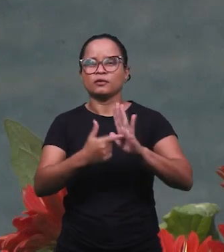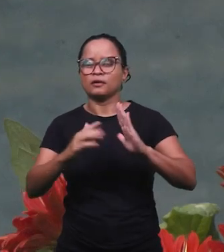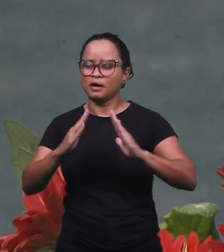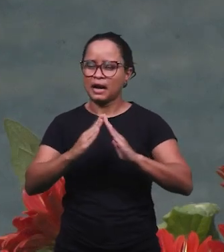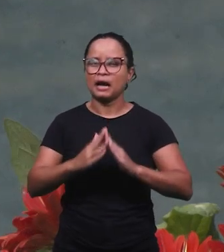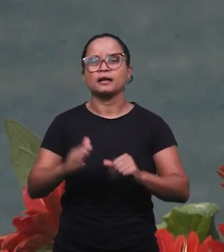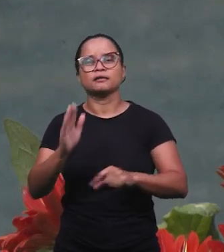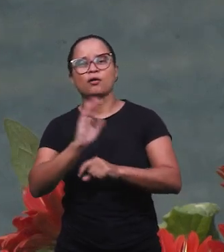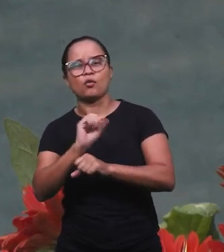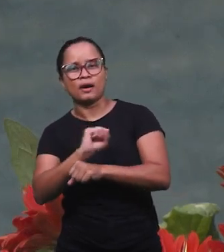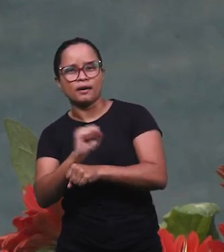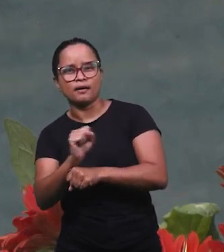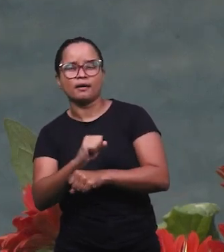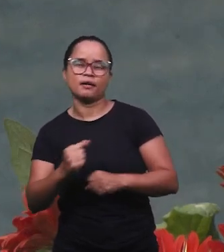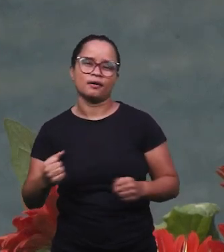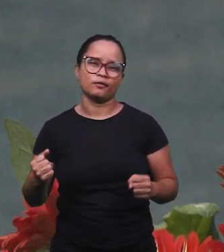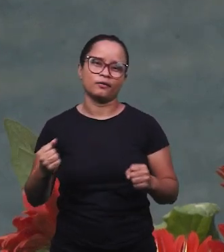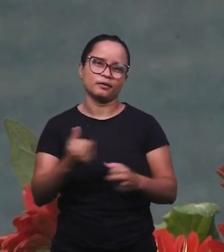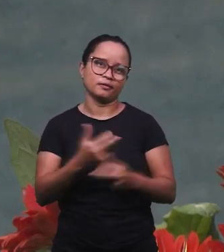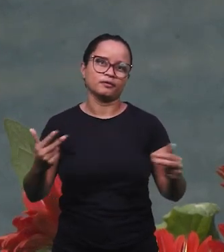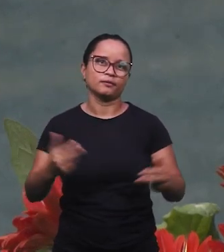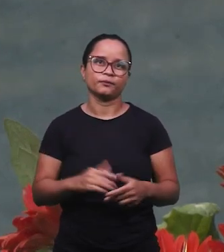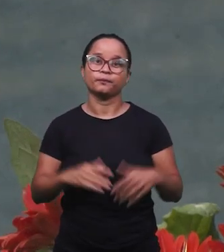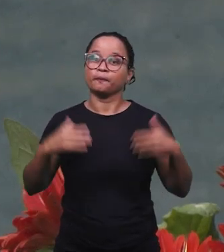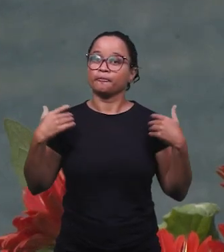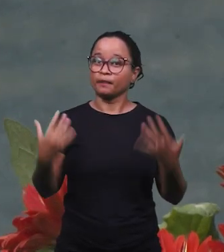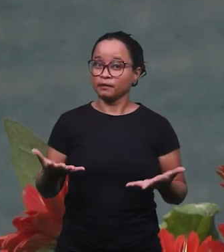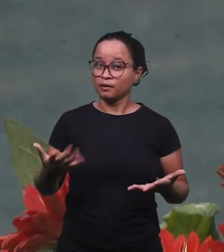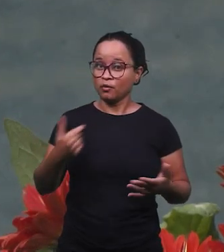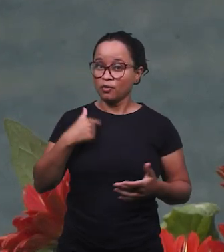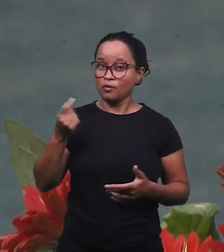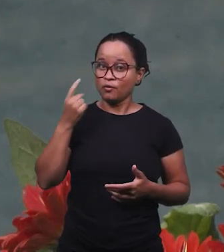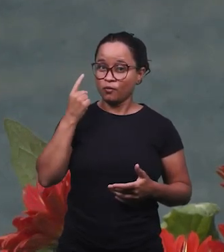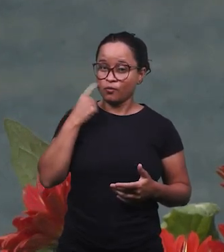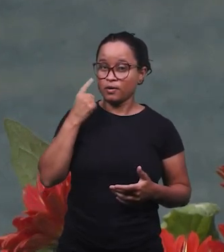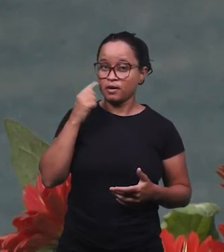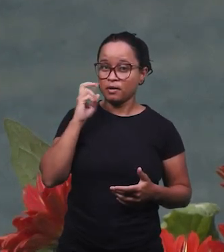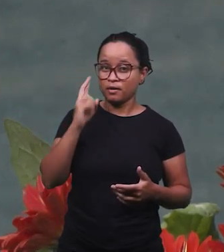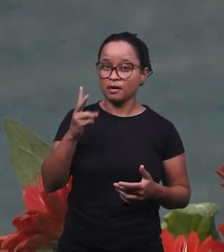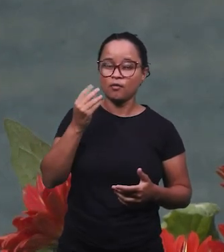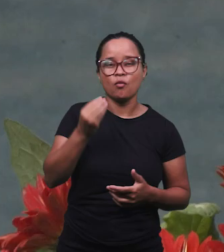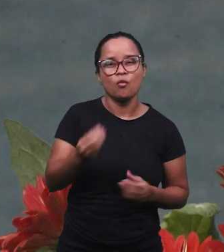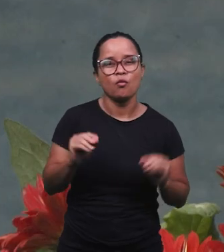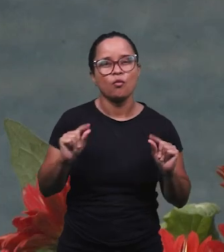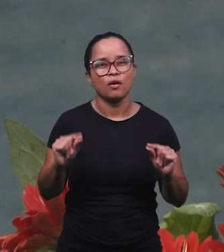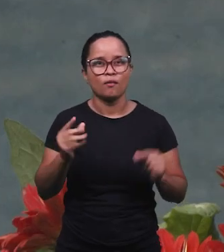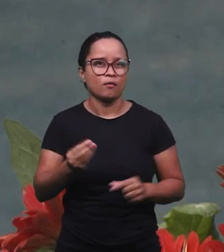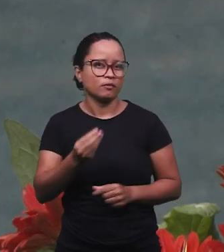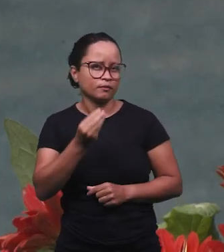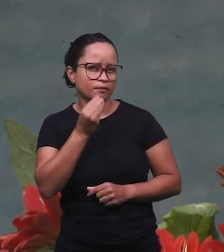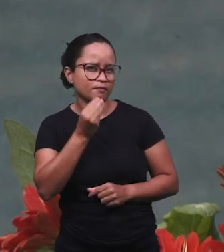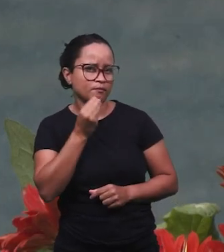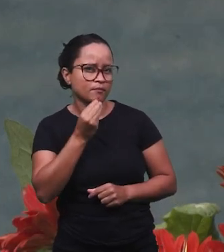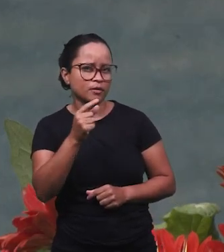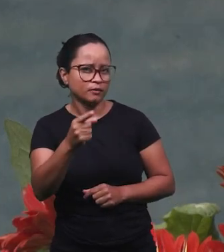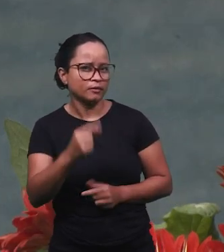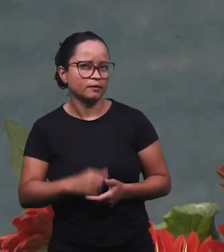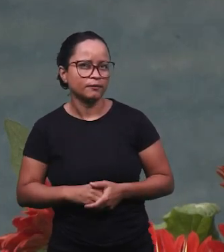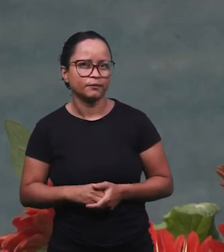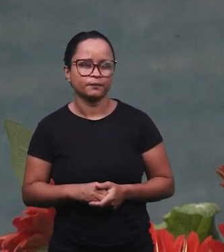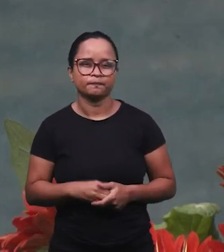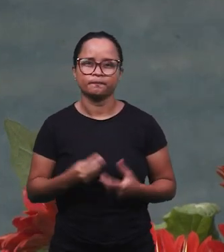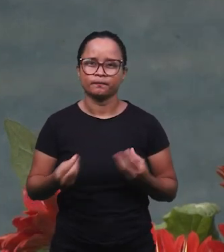que carro que tem, esse tipo de coisa. Então eu vejo nisso uma oportunidade, já que